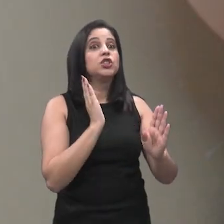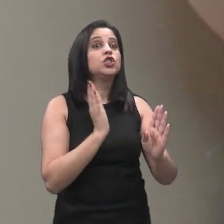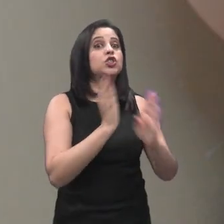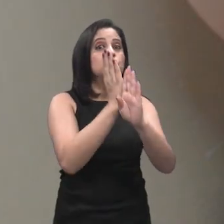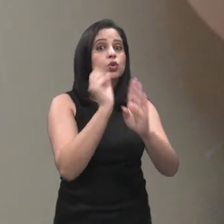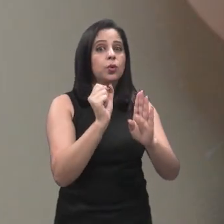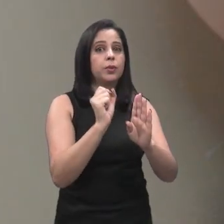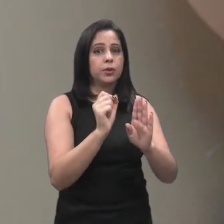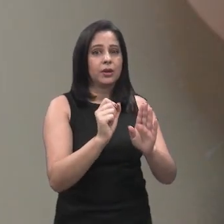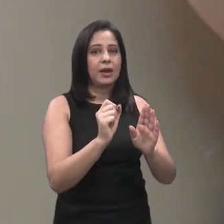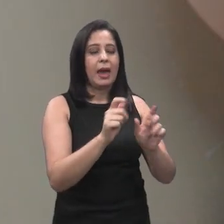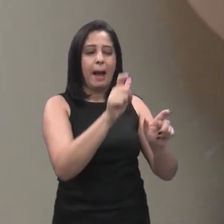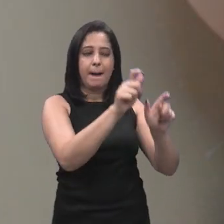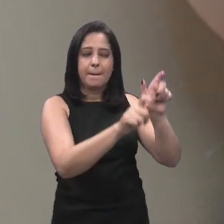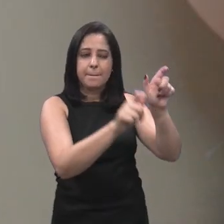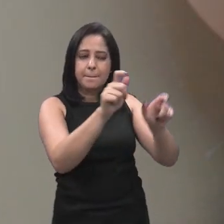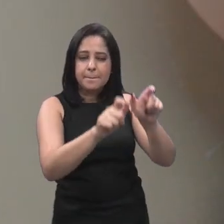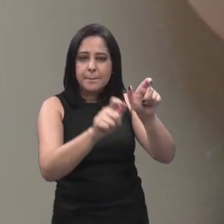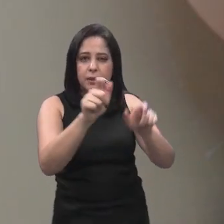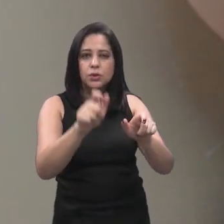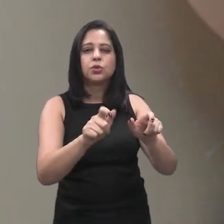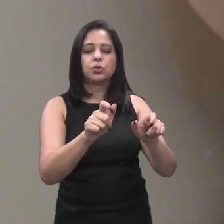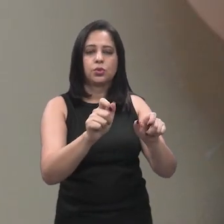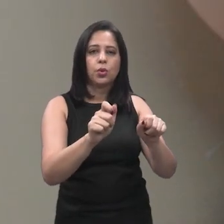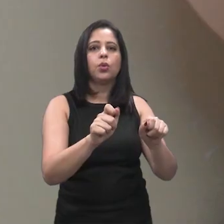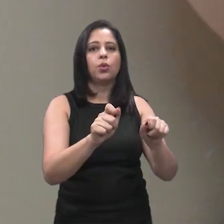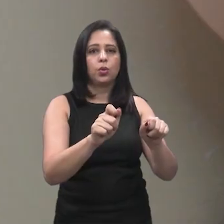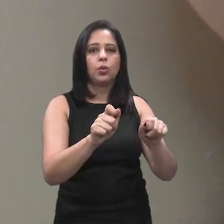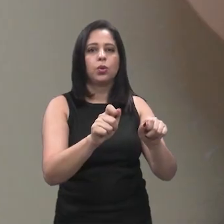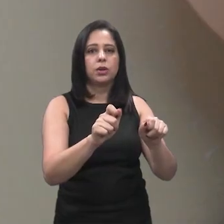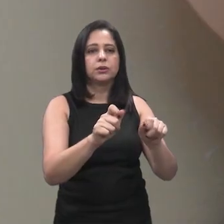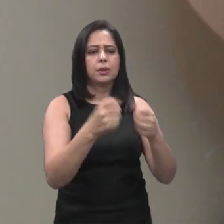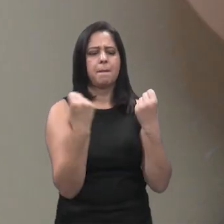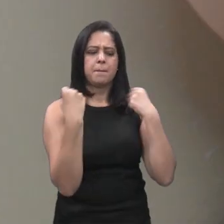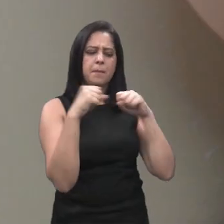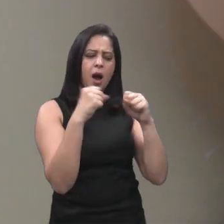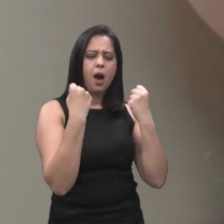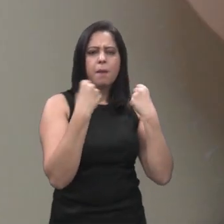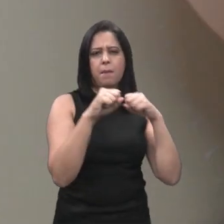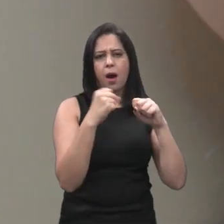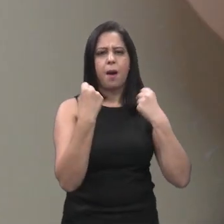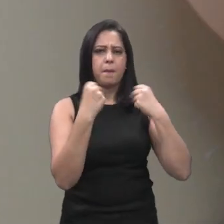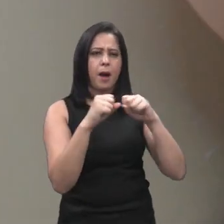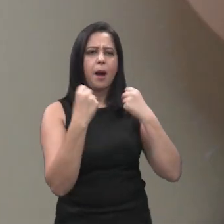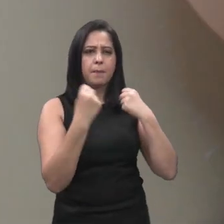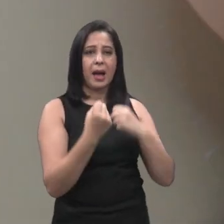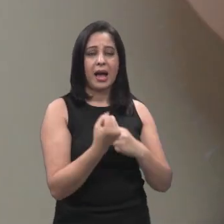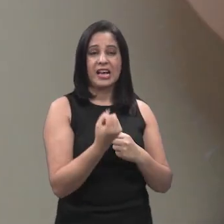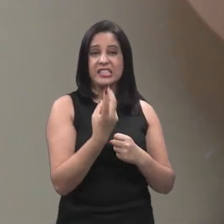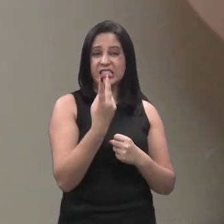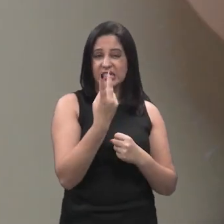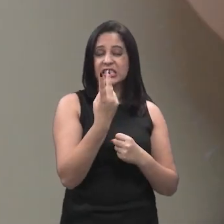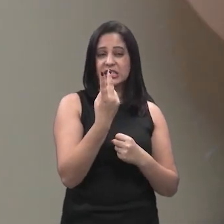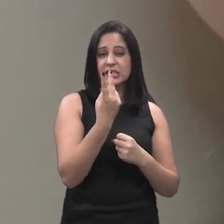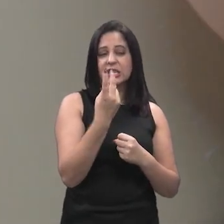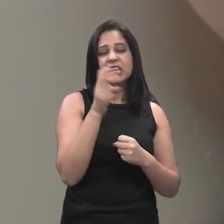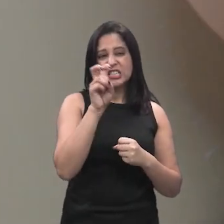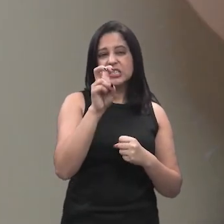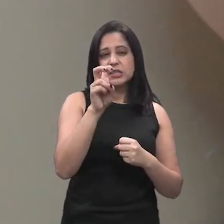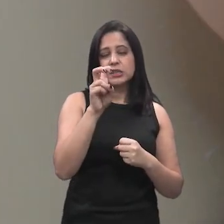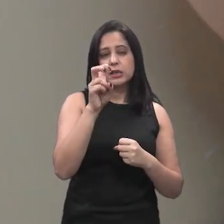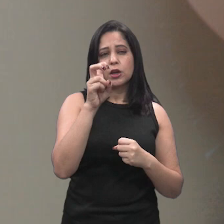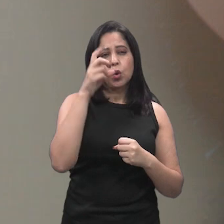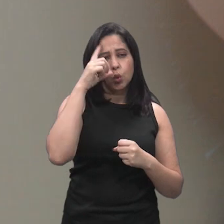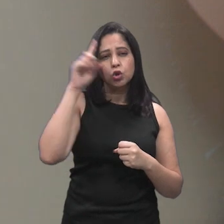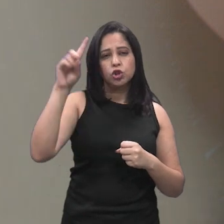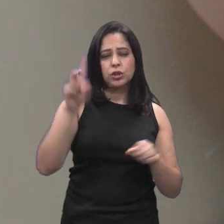pessoas e elas estavam praticando exercícios físicos 5 vezes na semana, ao menos, né? Sim. Pelo menos 30 minutos, que é o que a Organização Mundial da